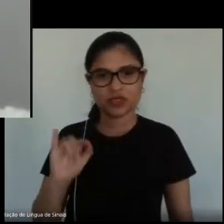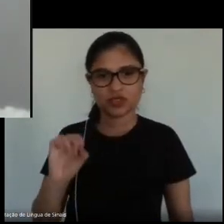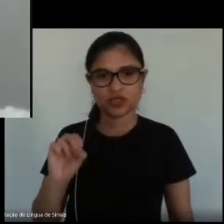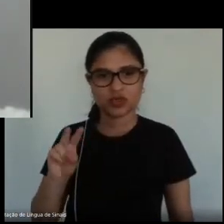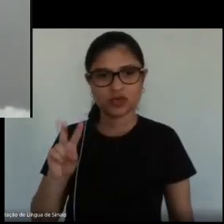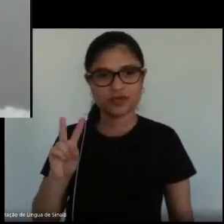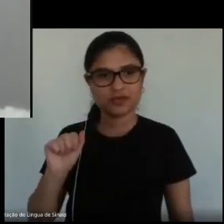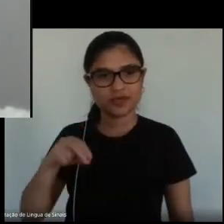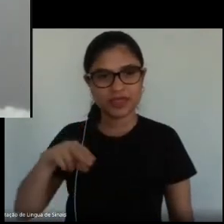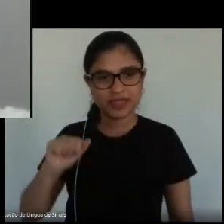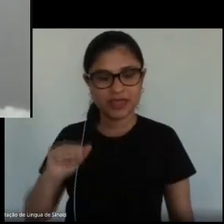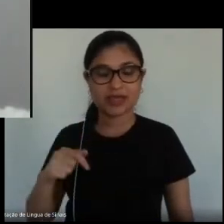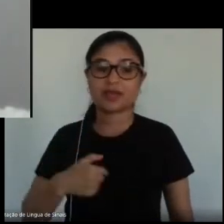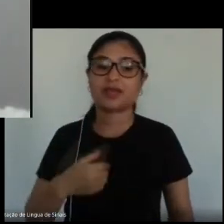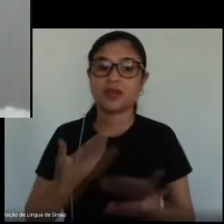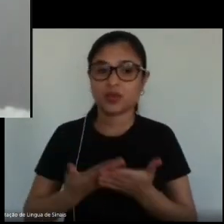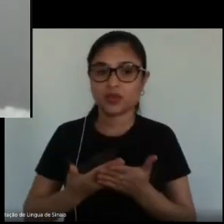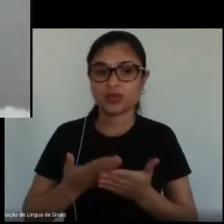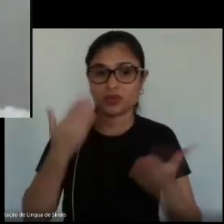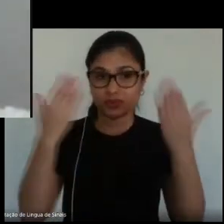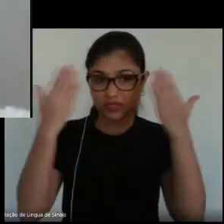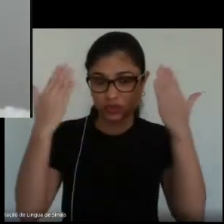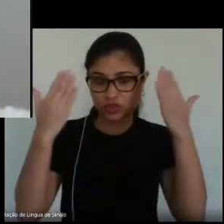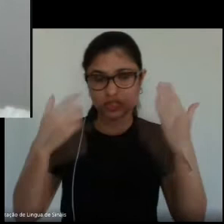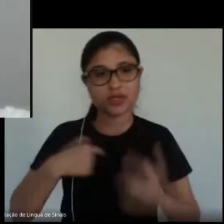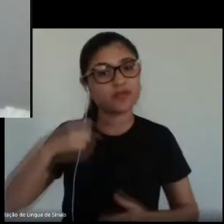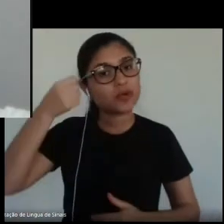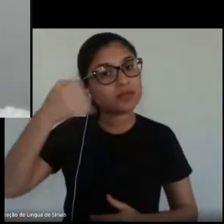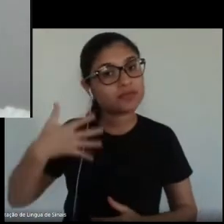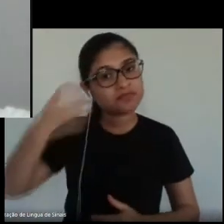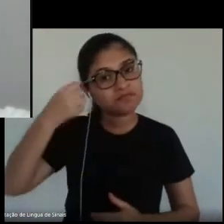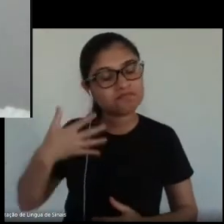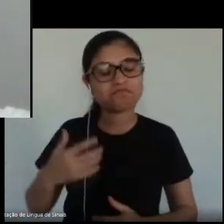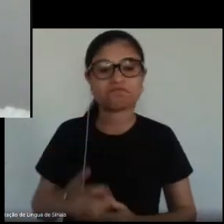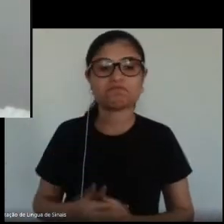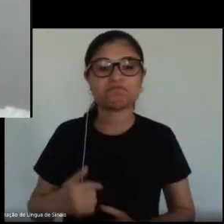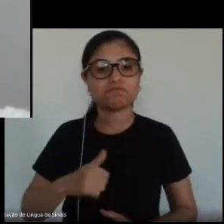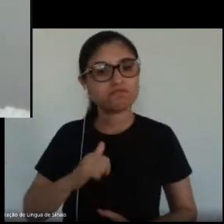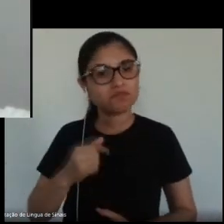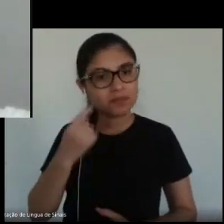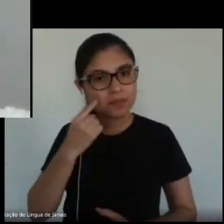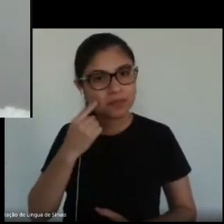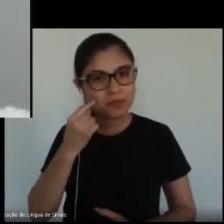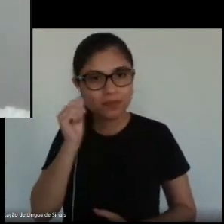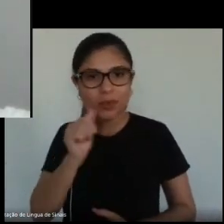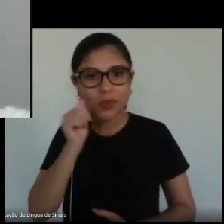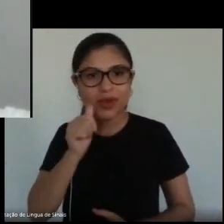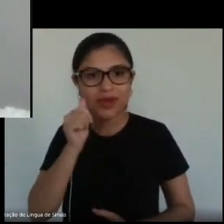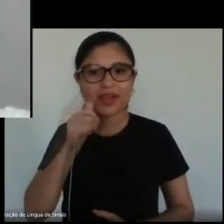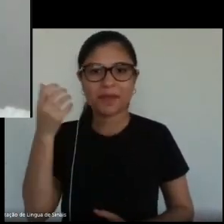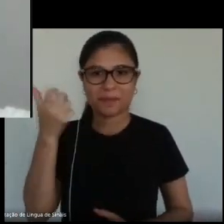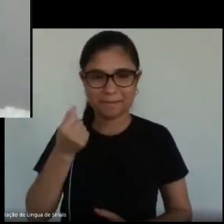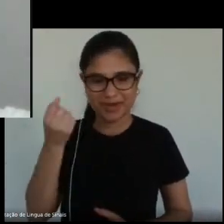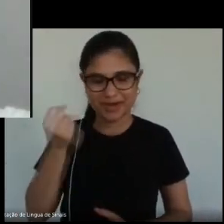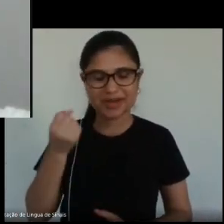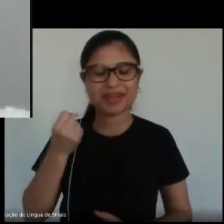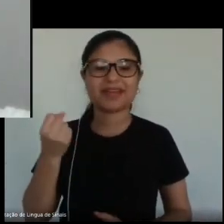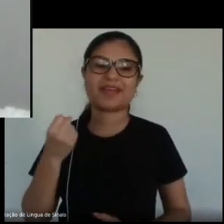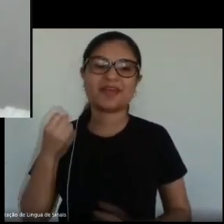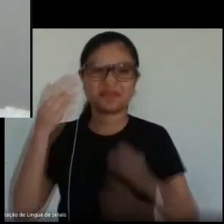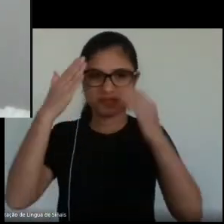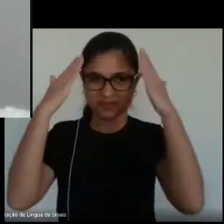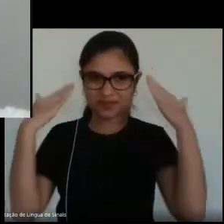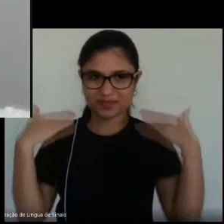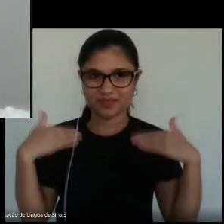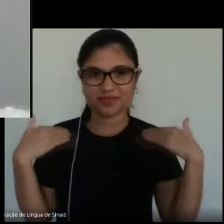estudante de psicologia e vou falar sobre a minha autodescrição. Eu sou uma mulher branca, Meu cabelo é castanho claro, ele está abaixo